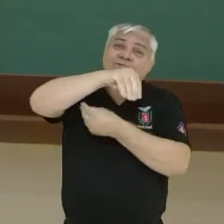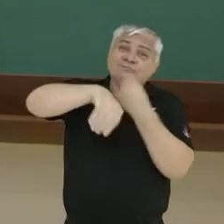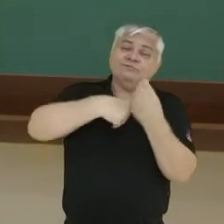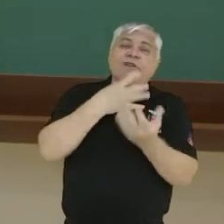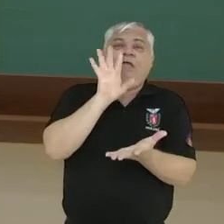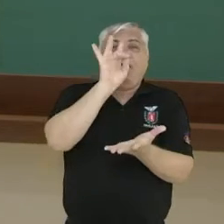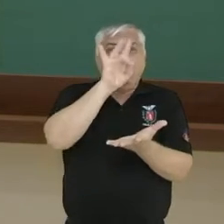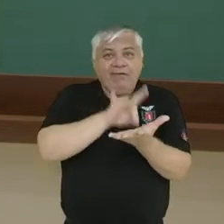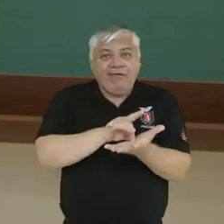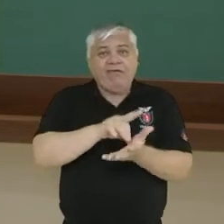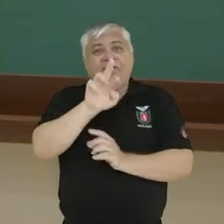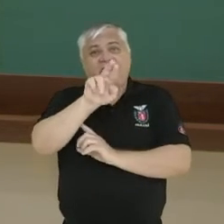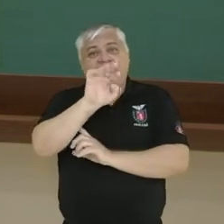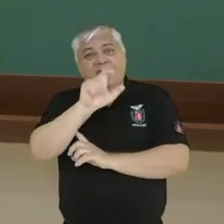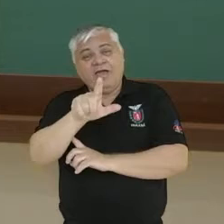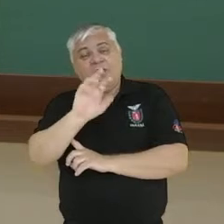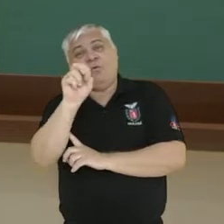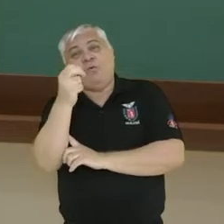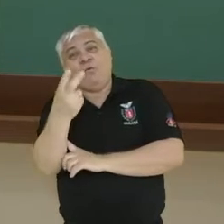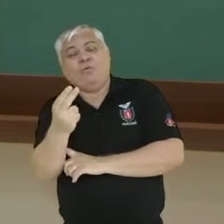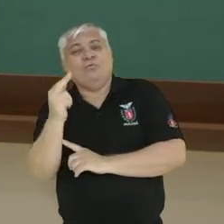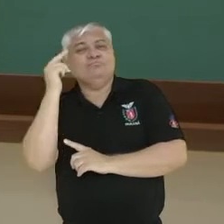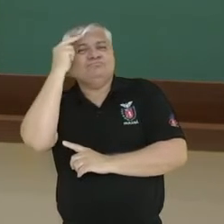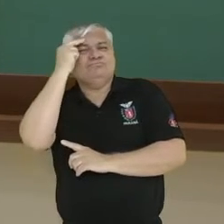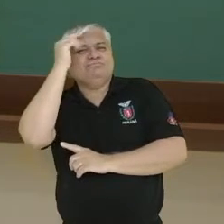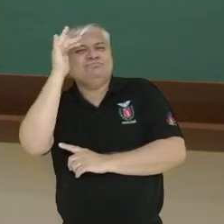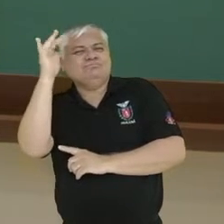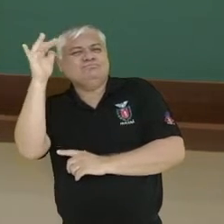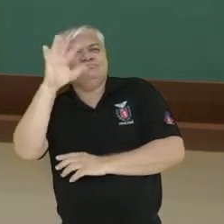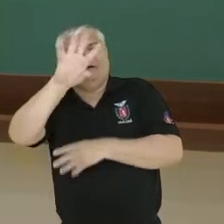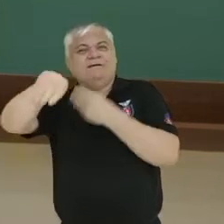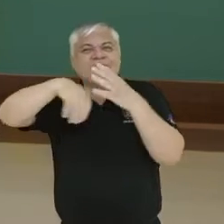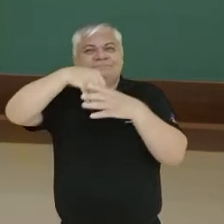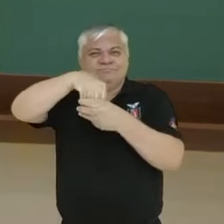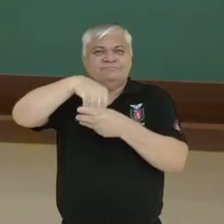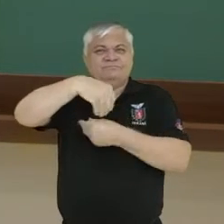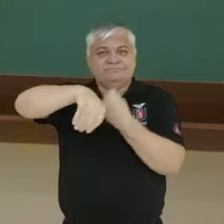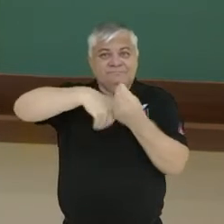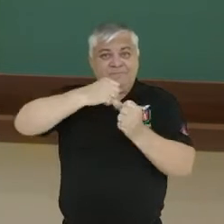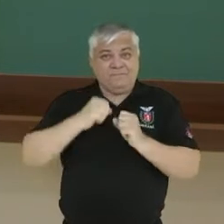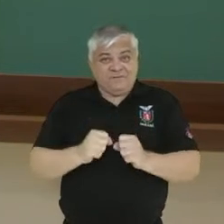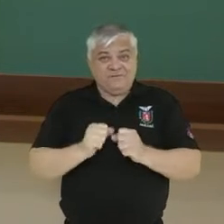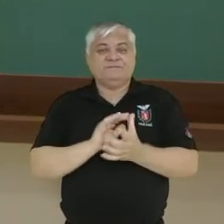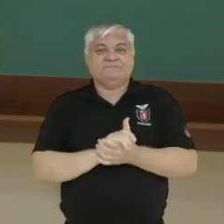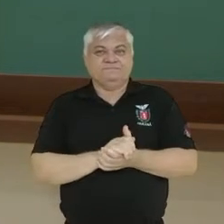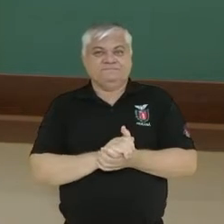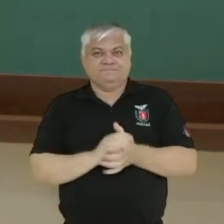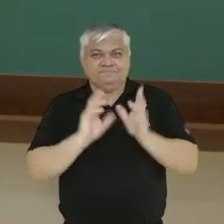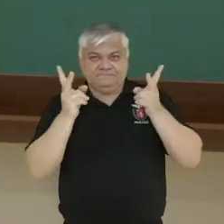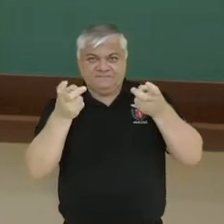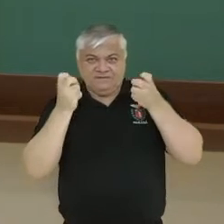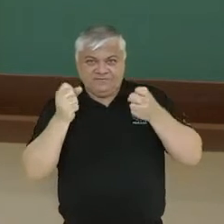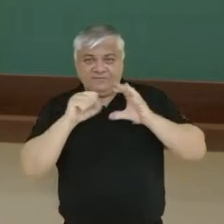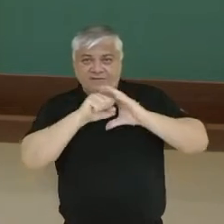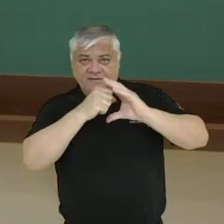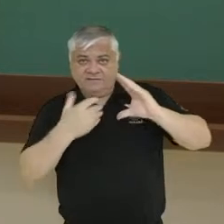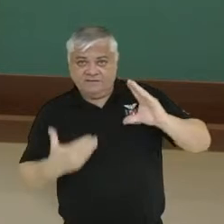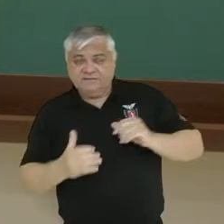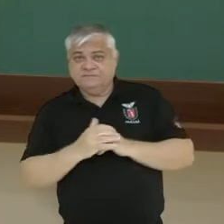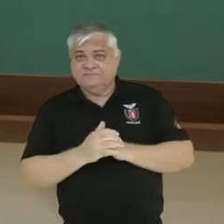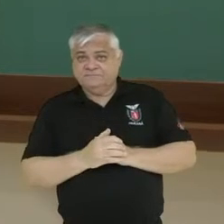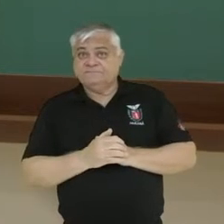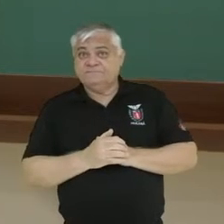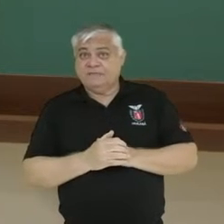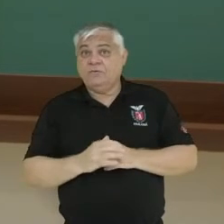parte real quanto da parte criada, imaginada ali, certo? Então, observaram essas características que é importante,